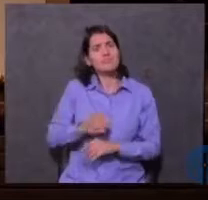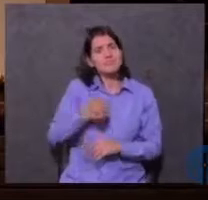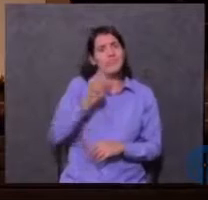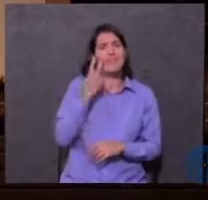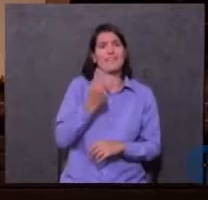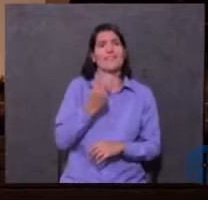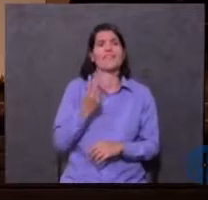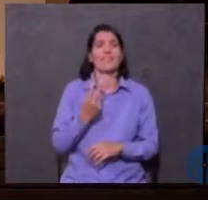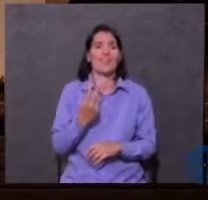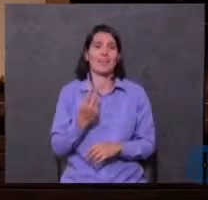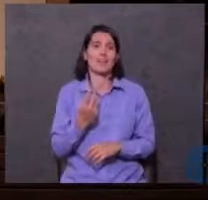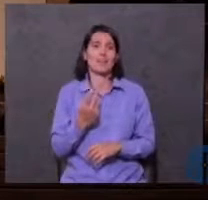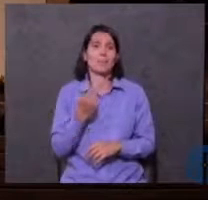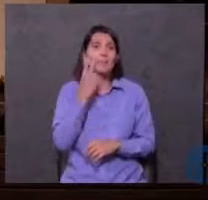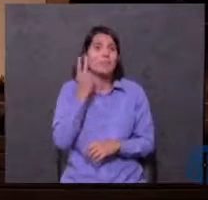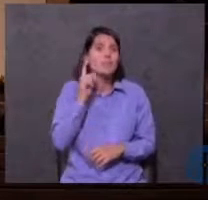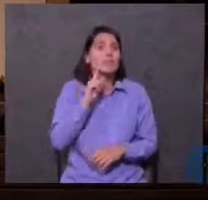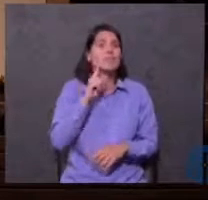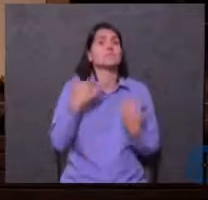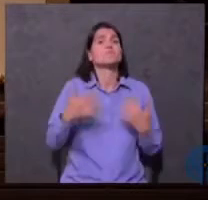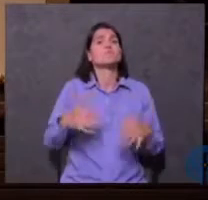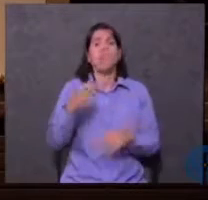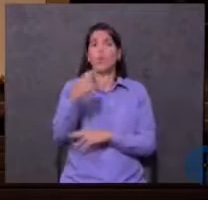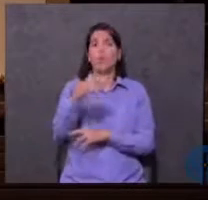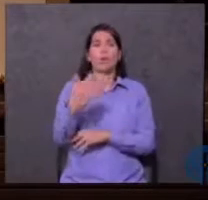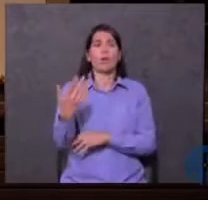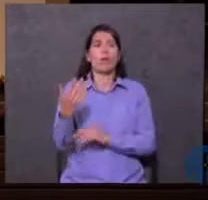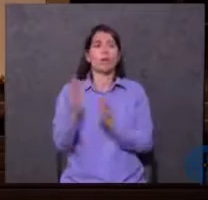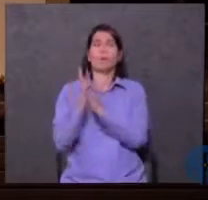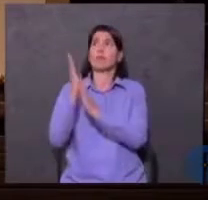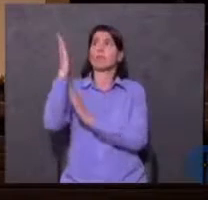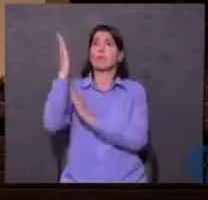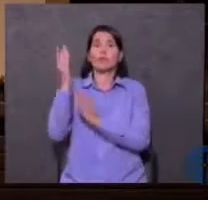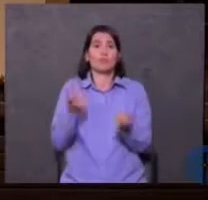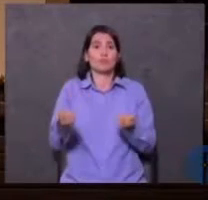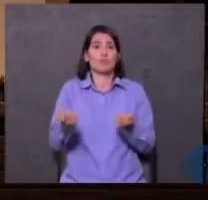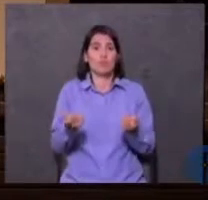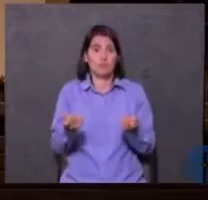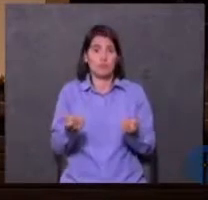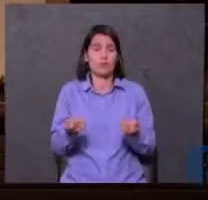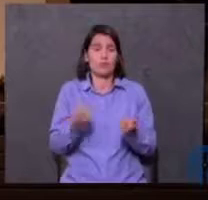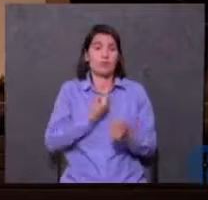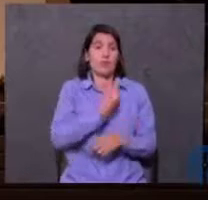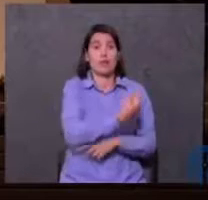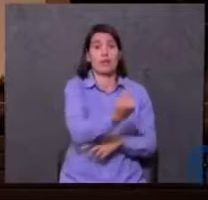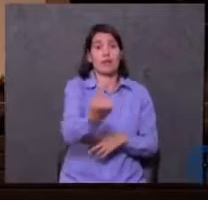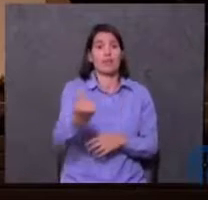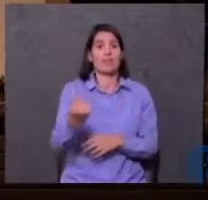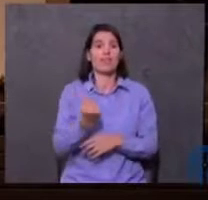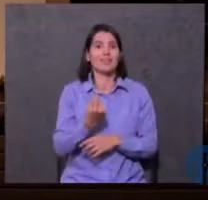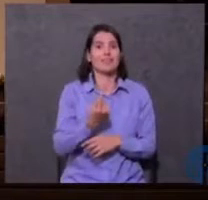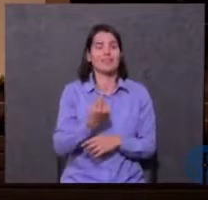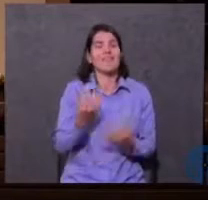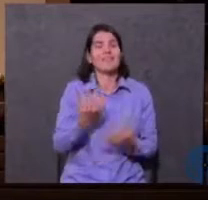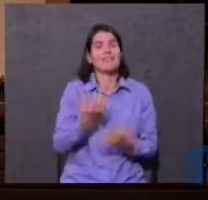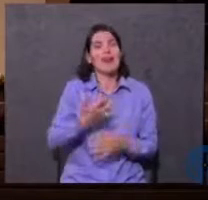uma vida muito valiosa e única nas mãos de Deus. Cada um de nós é amado pelo que